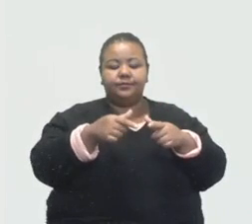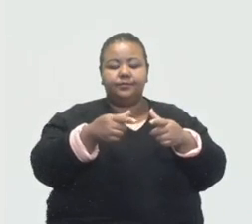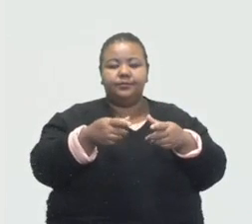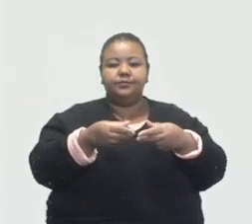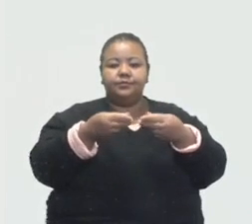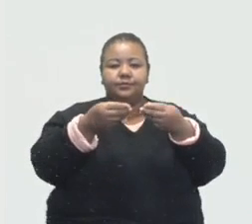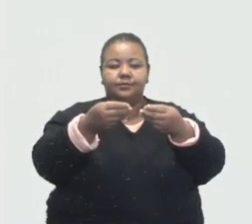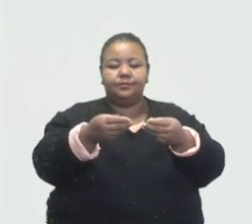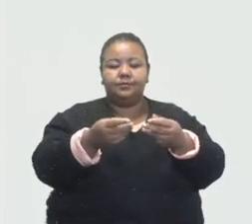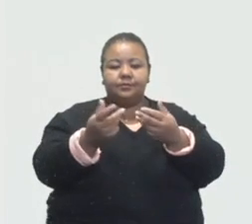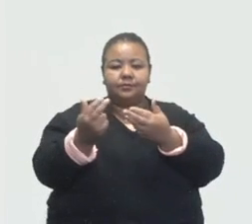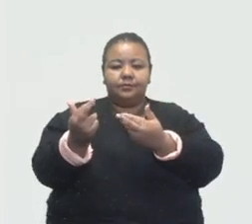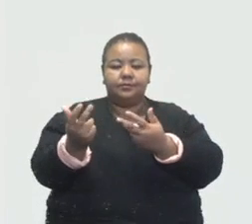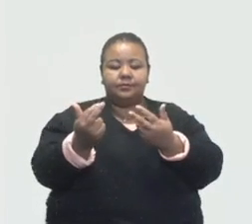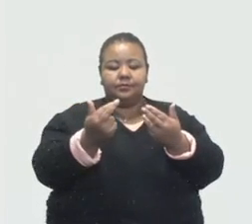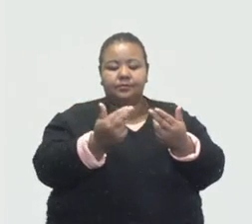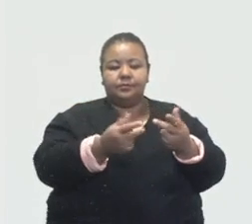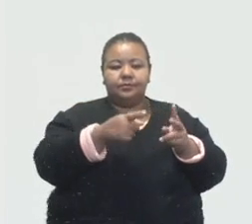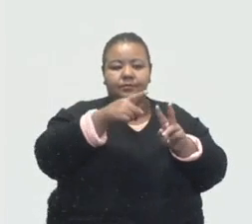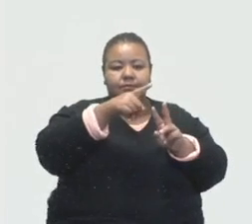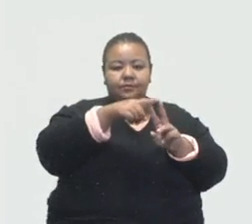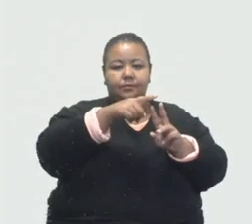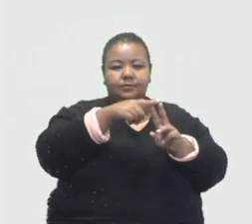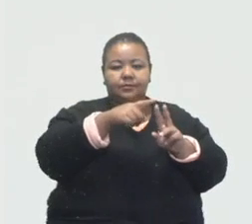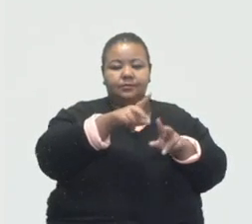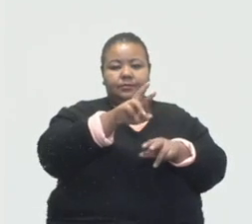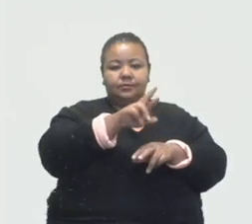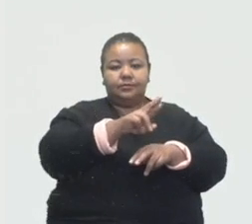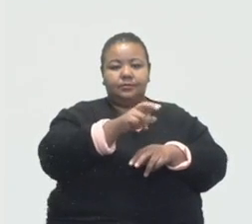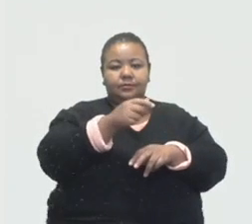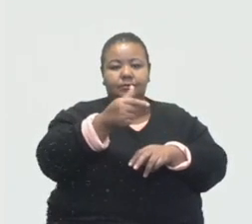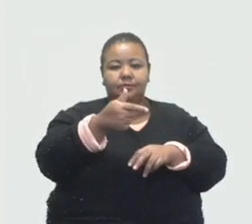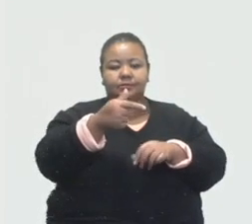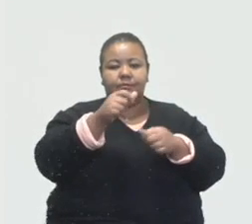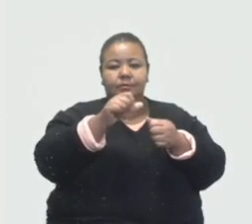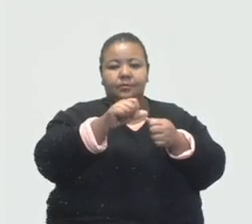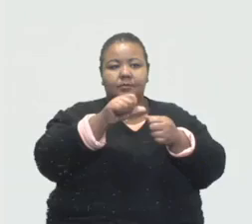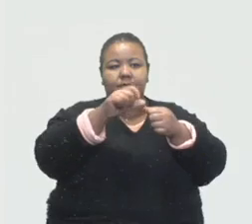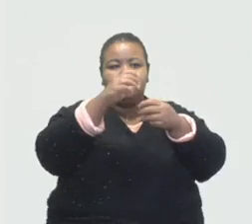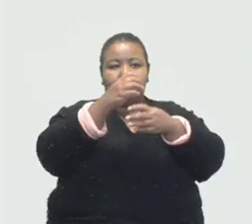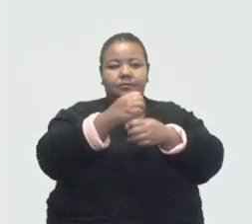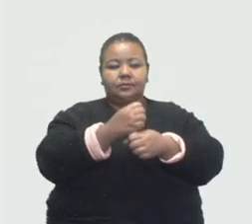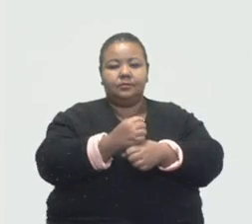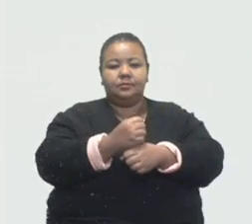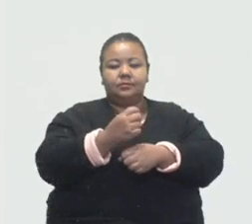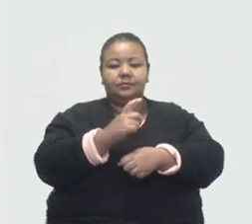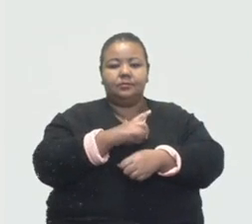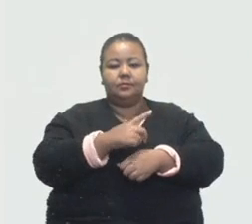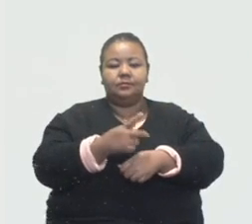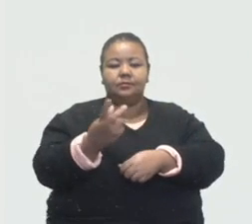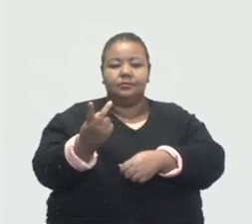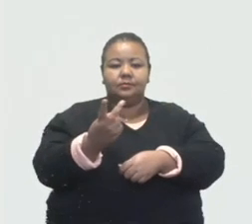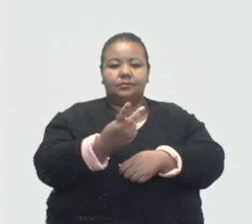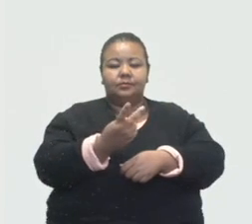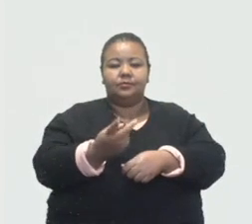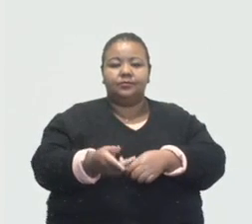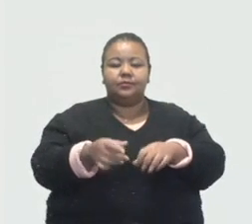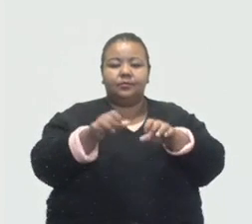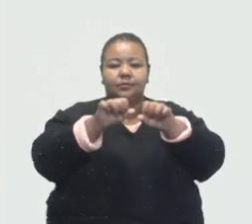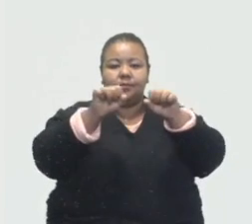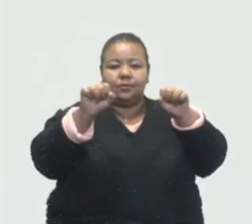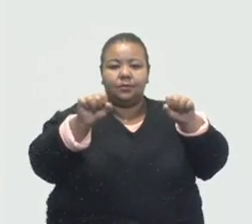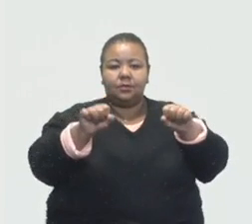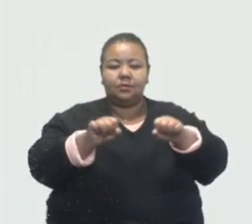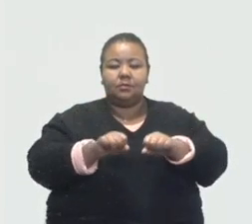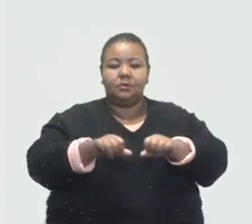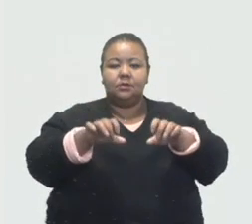a gente vai igualar ao vetor nulo do R2. Então, realizando essa igualdade, teremos um sistema de